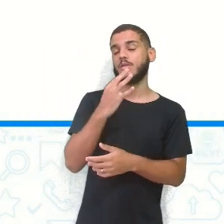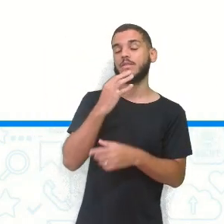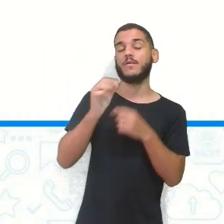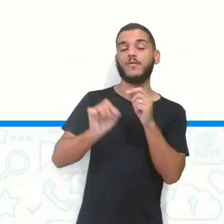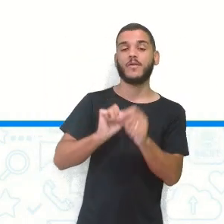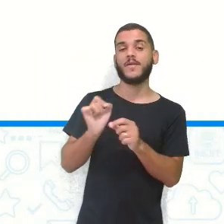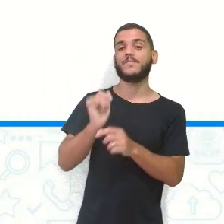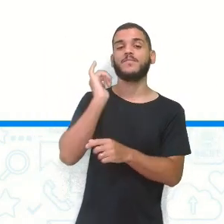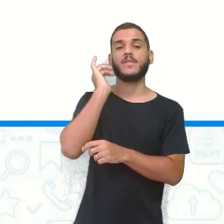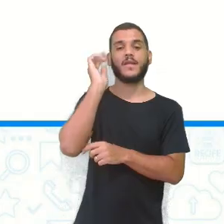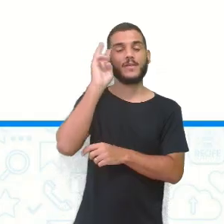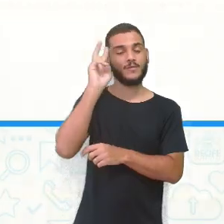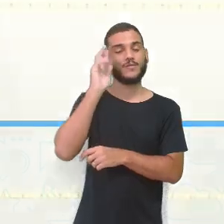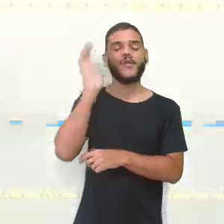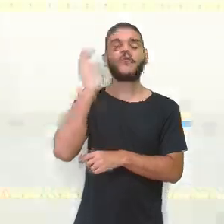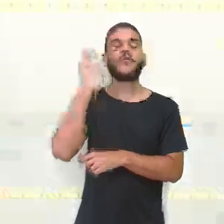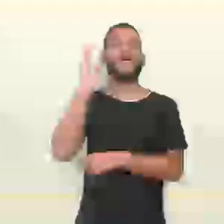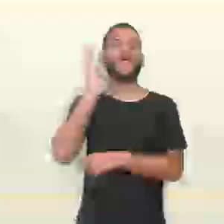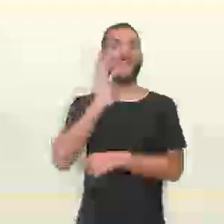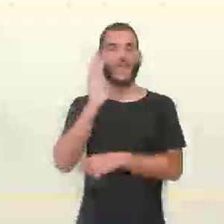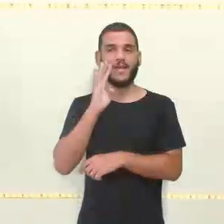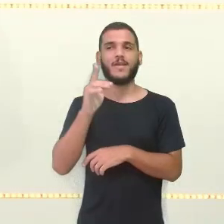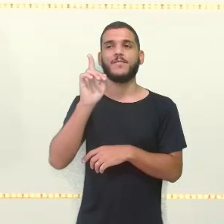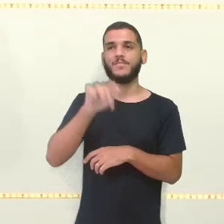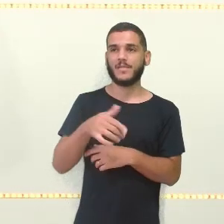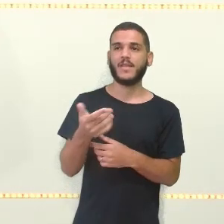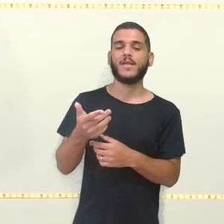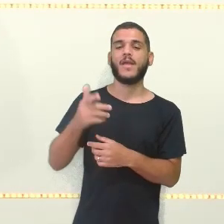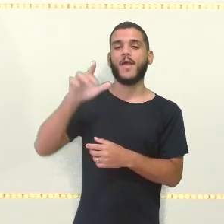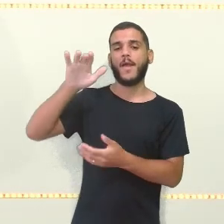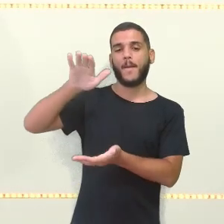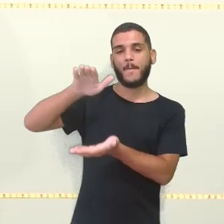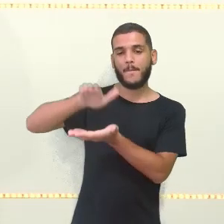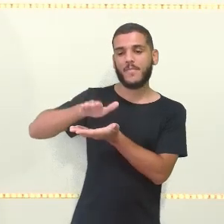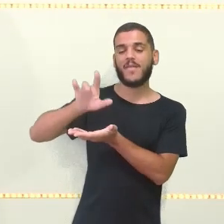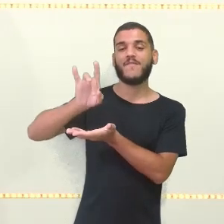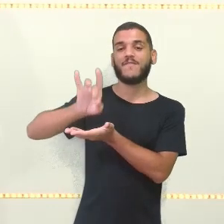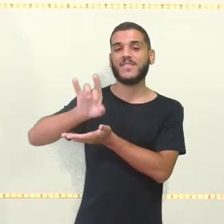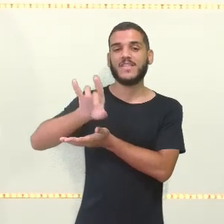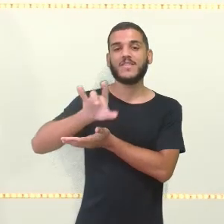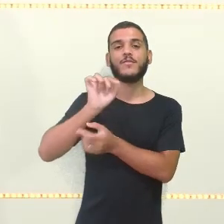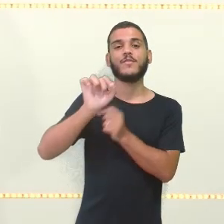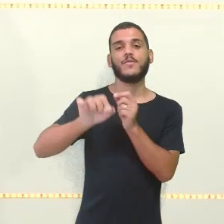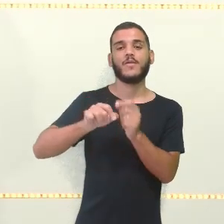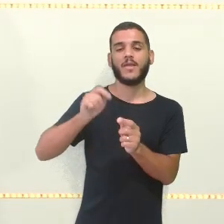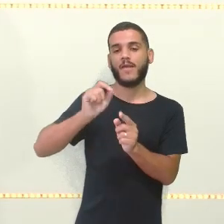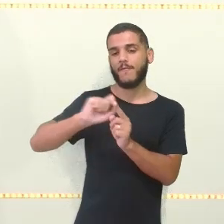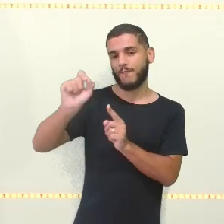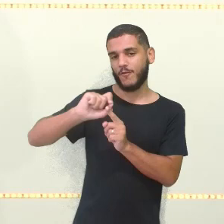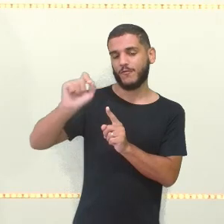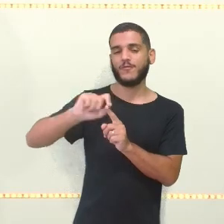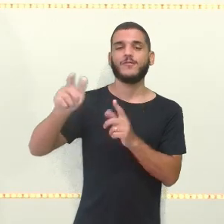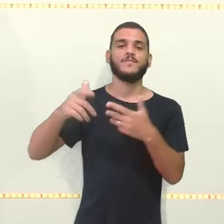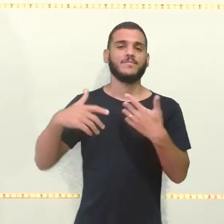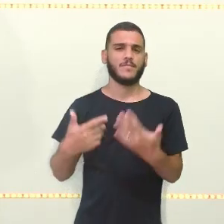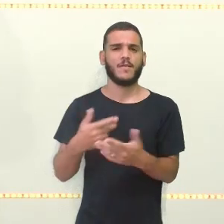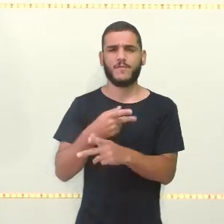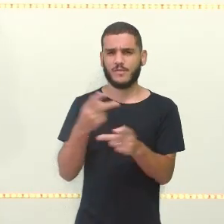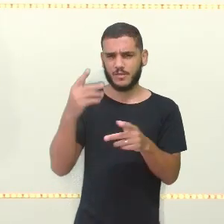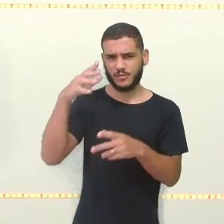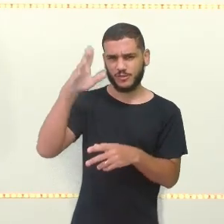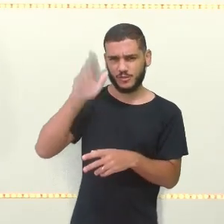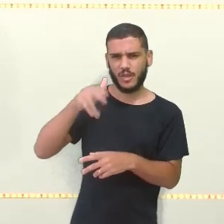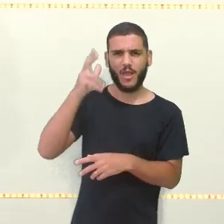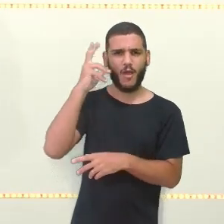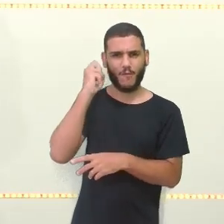história bem legal. A Pequena Vendedora de Fósforos. Você conhece? Lázaro, você já ouviu esse conto?